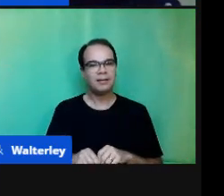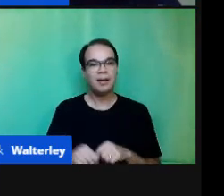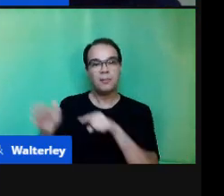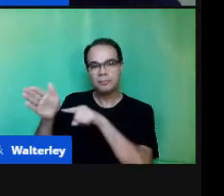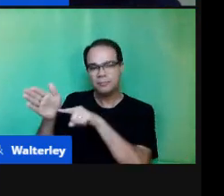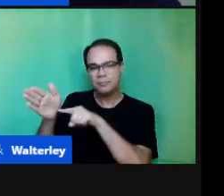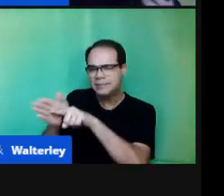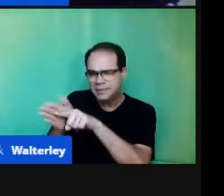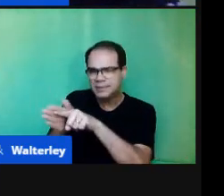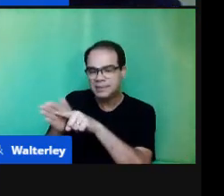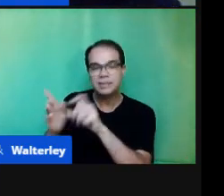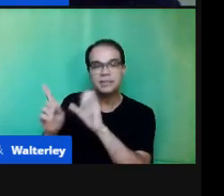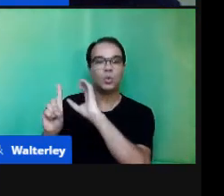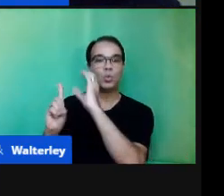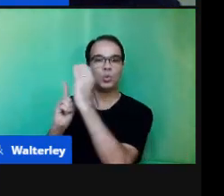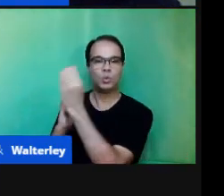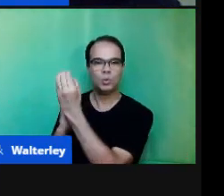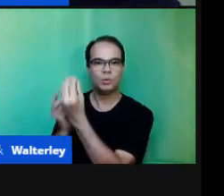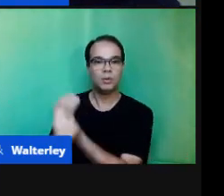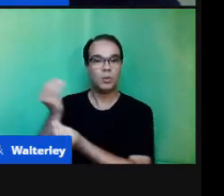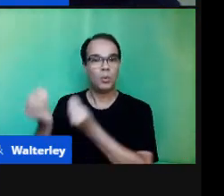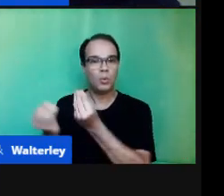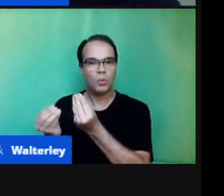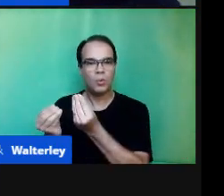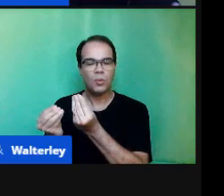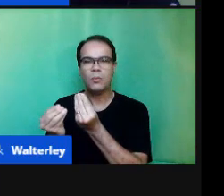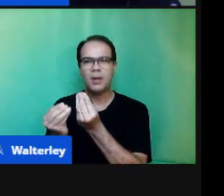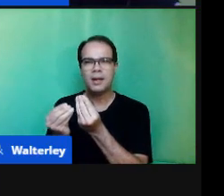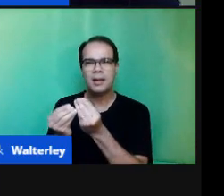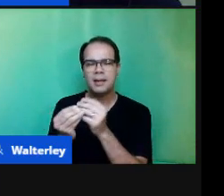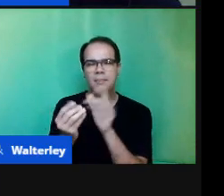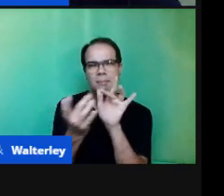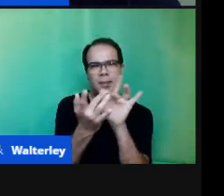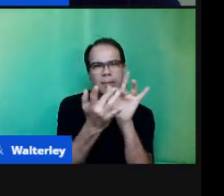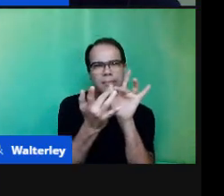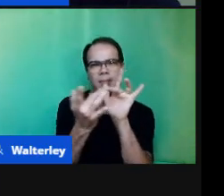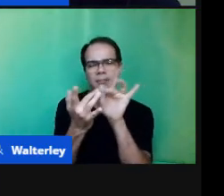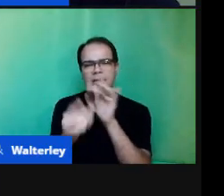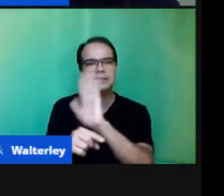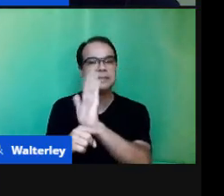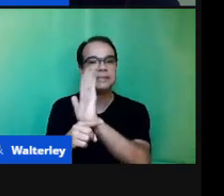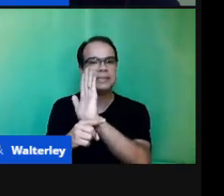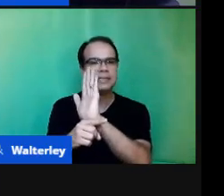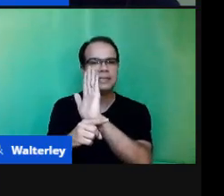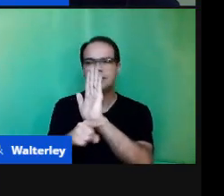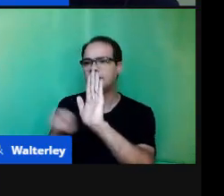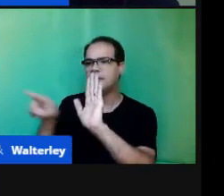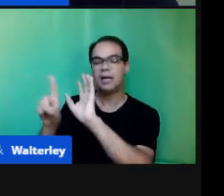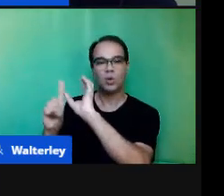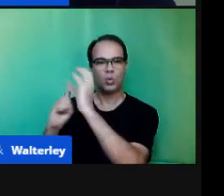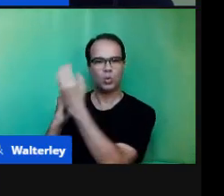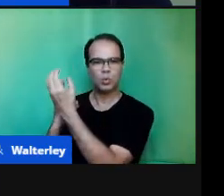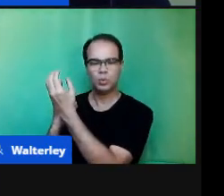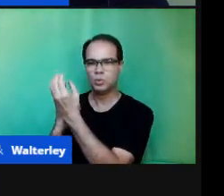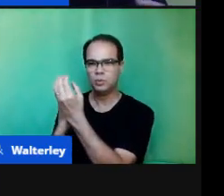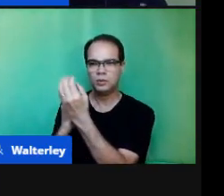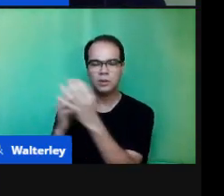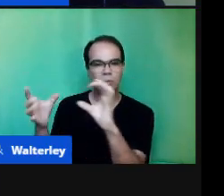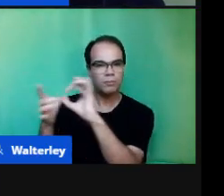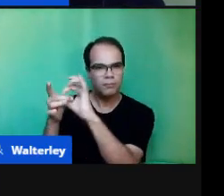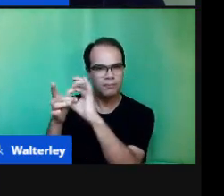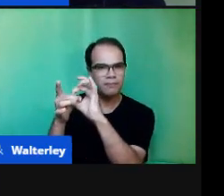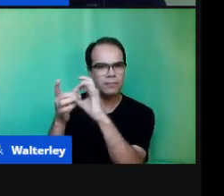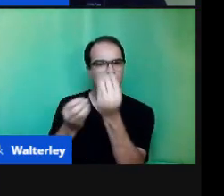estudos culturais e principalmente da relação de cinema com os estudos culturais. Ele analisava como que é